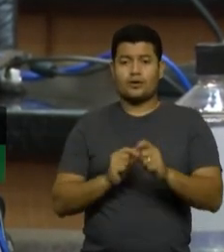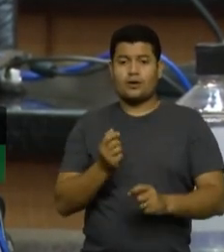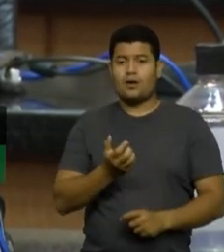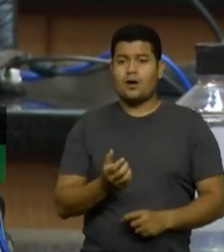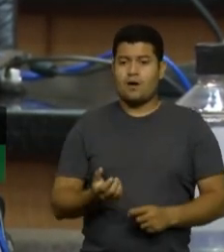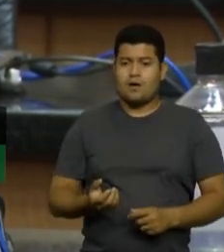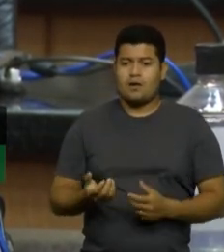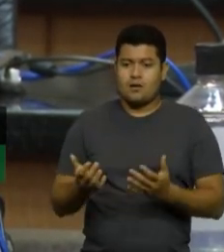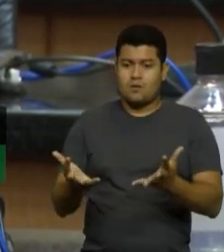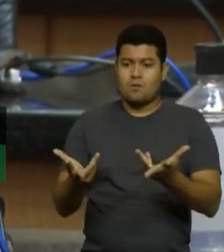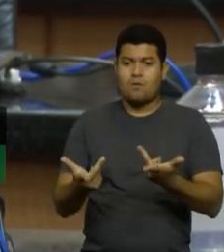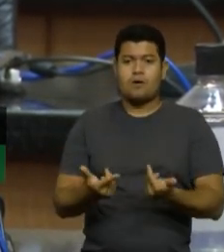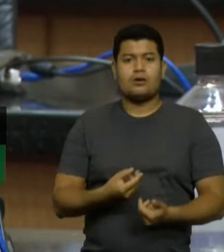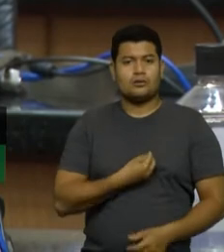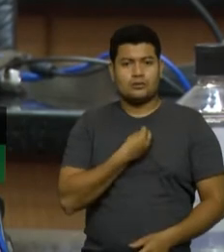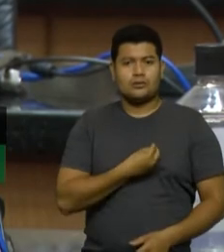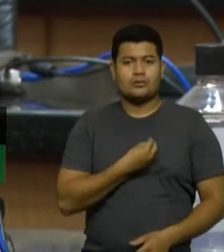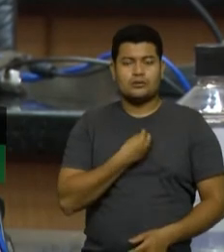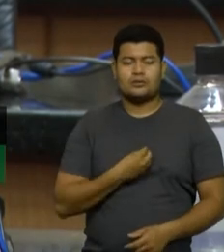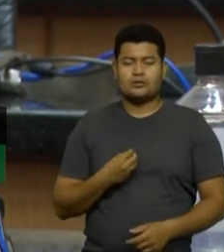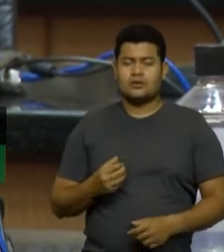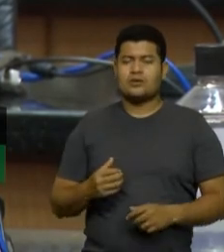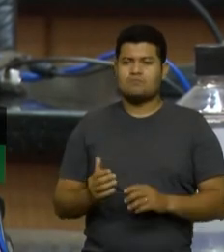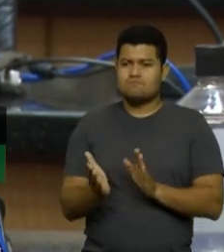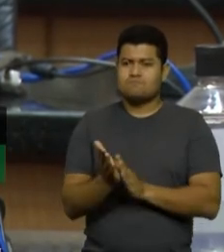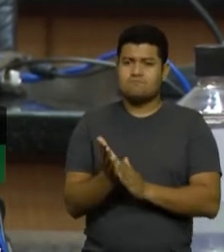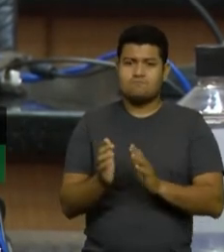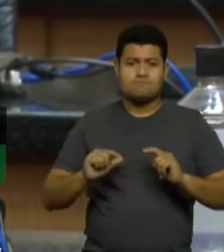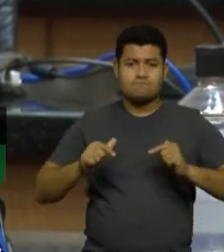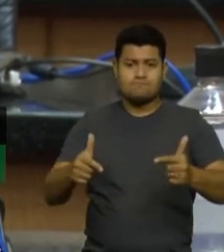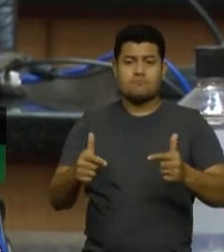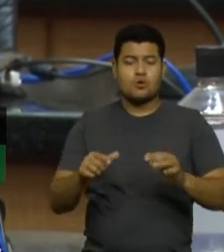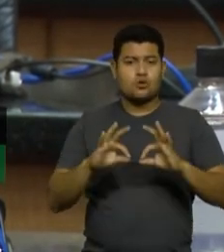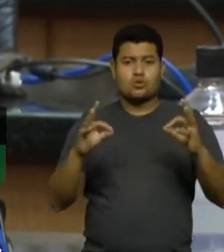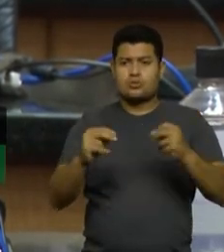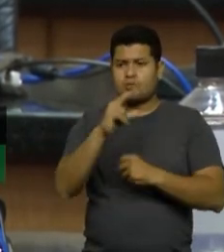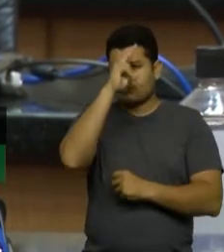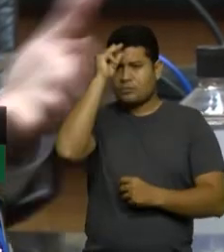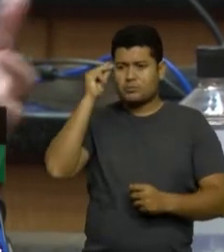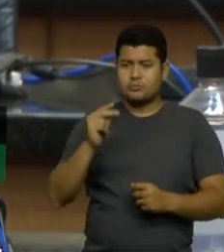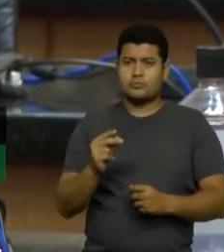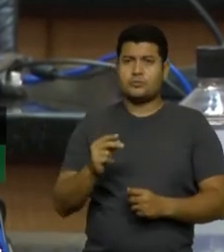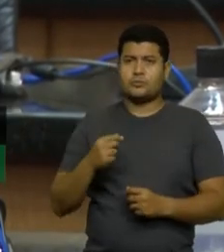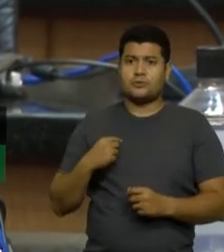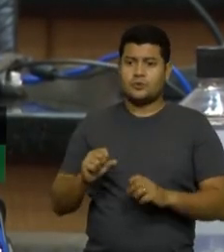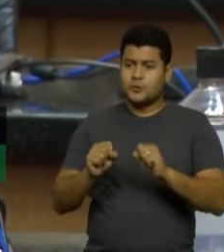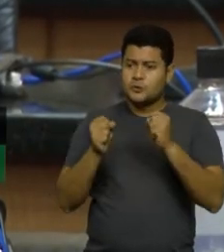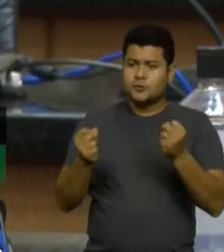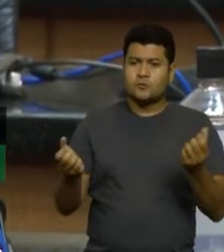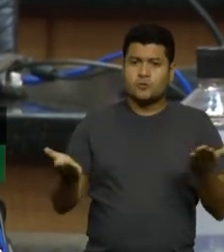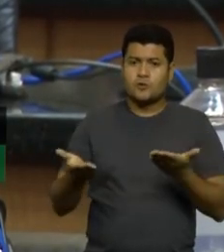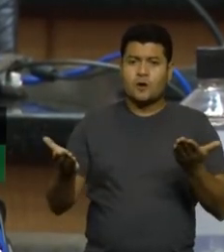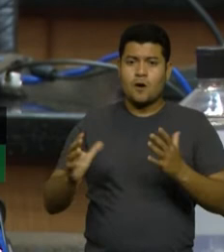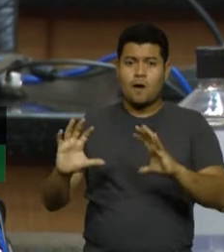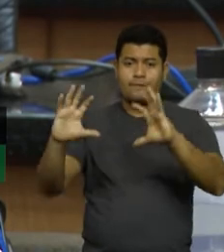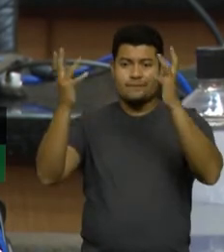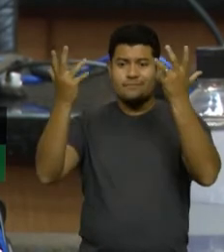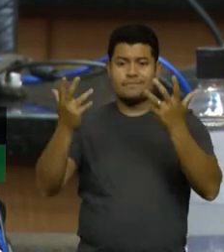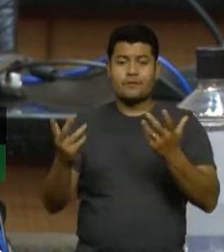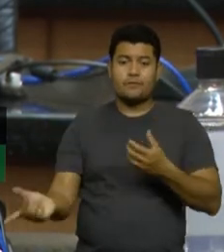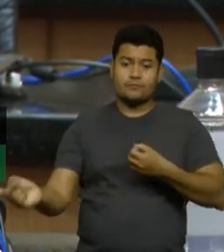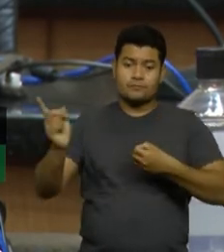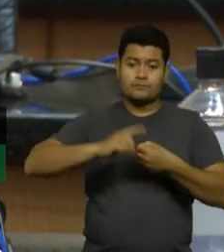parabenizo a iniciativa. Aliás, todas as prefeituras que estão realizando o evento, retomada